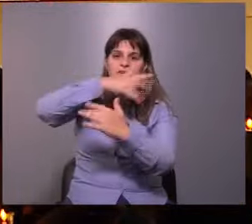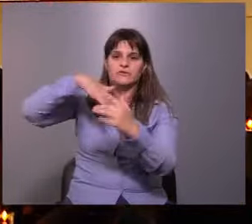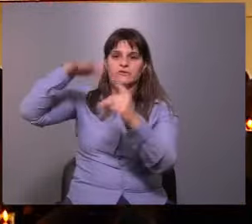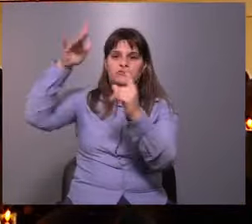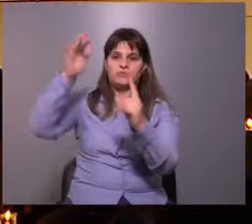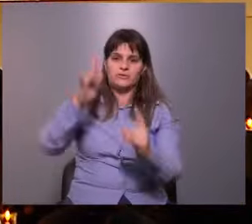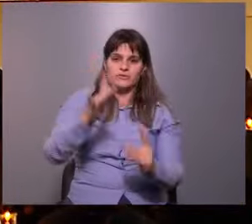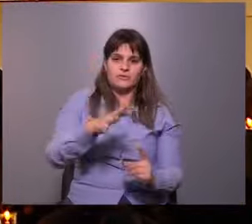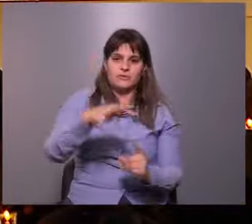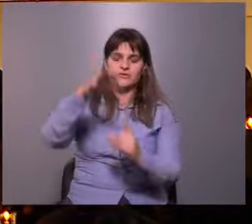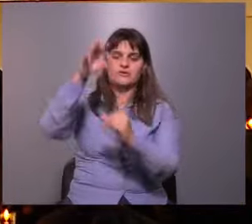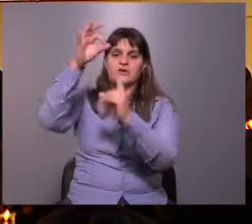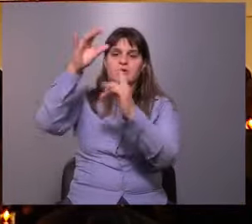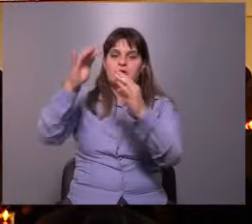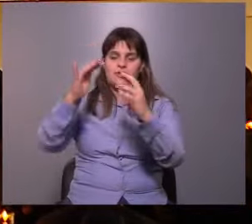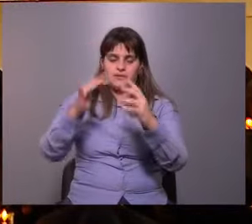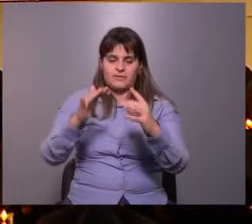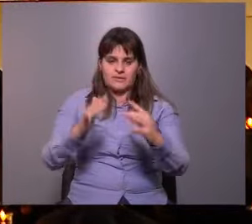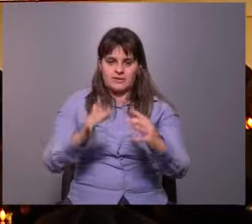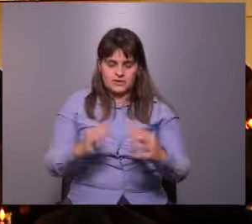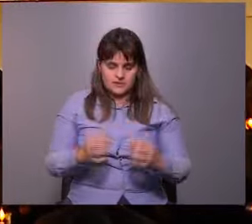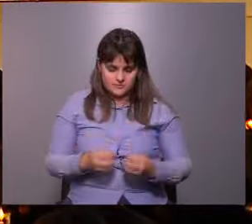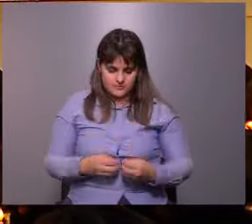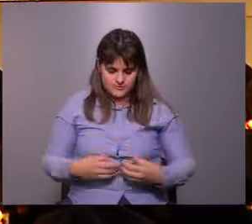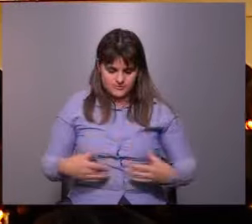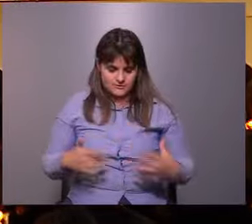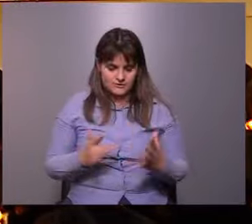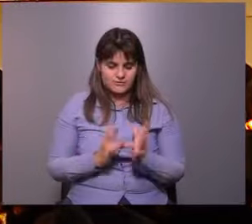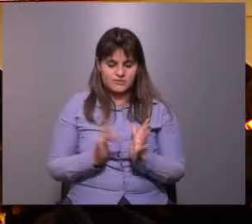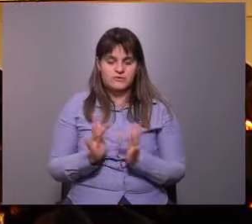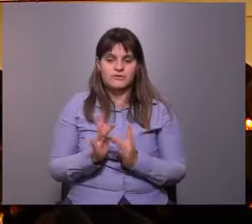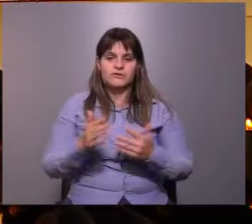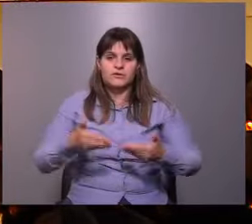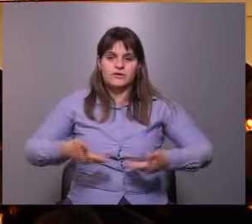ventre, Jesus.